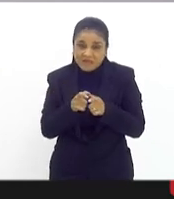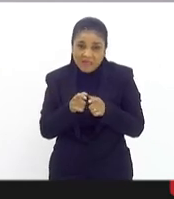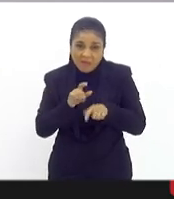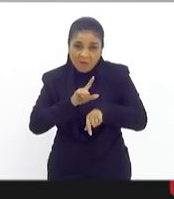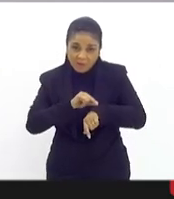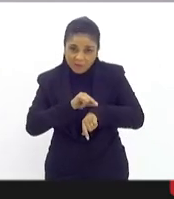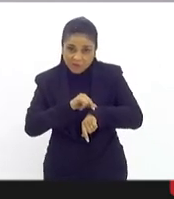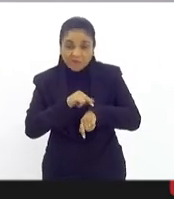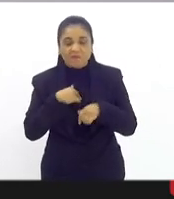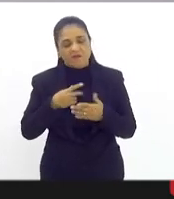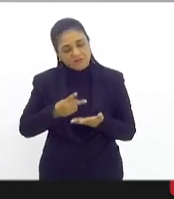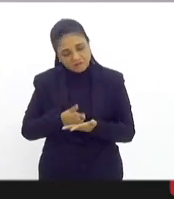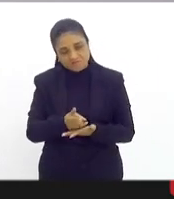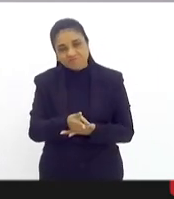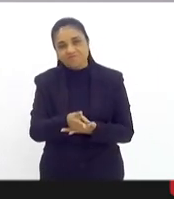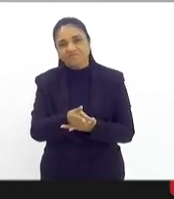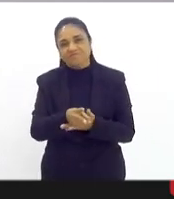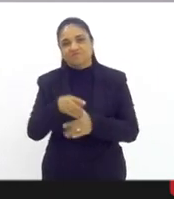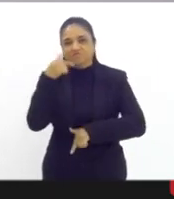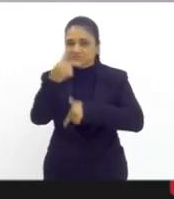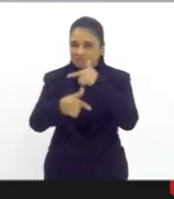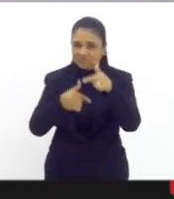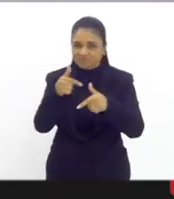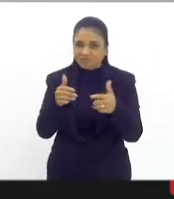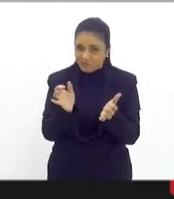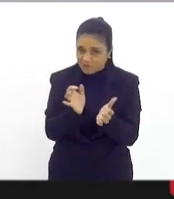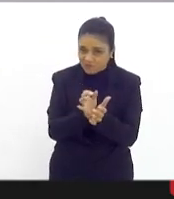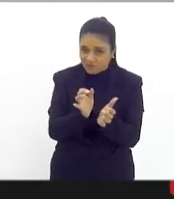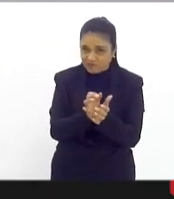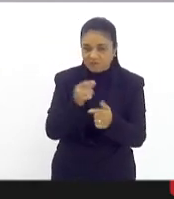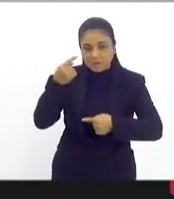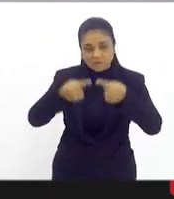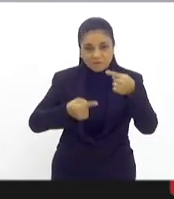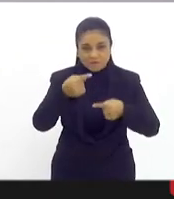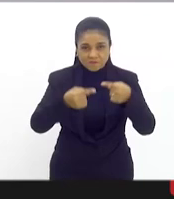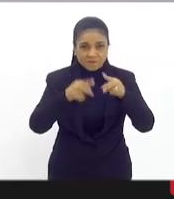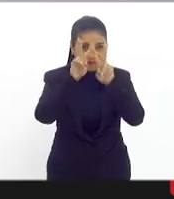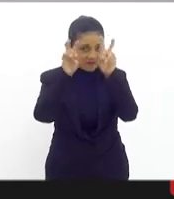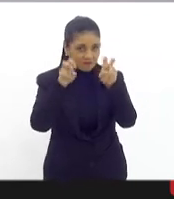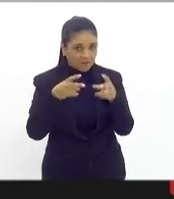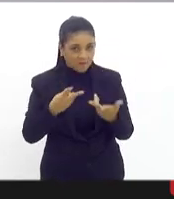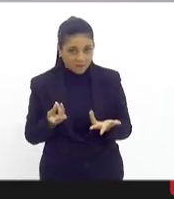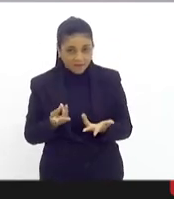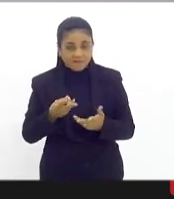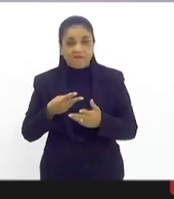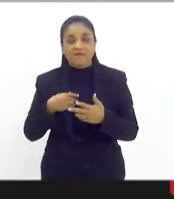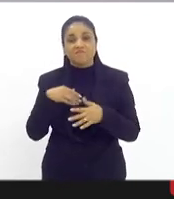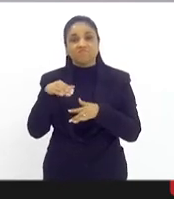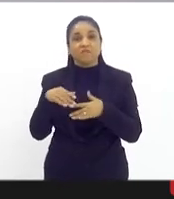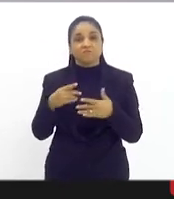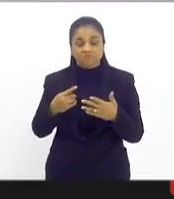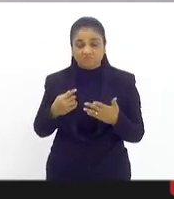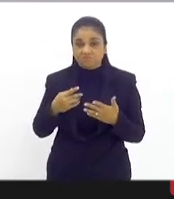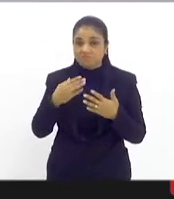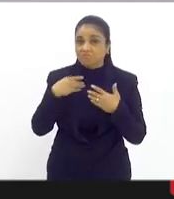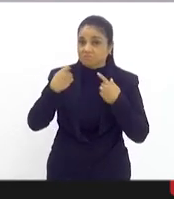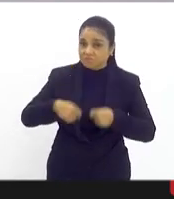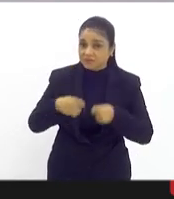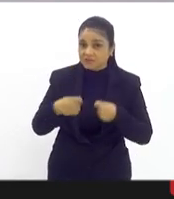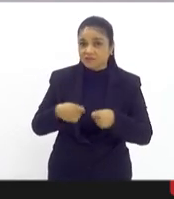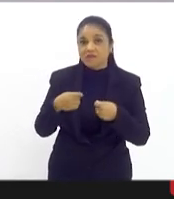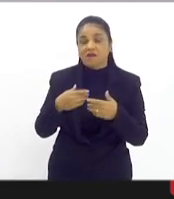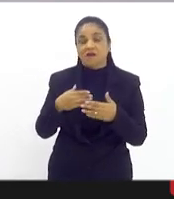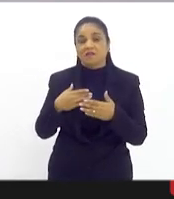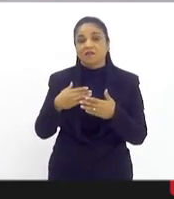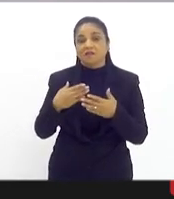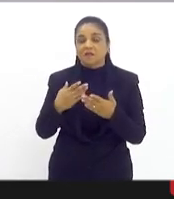gente vai seguir com esse grupo de trabalho para a gente poder continuar debatendo esse tema e vamos, com certeza, acionar e muito o governo federal aí na